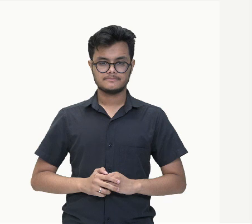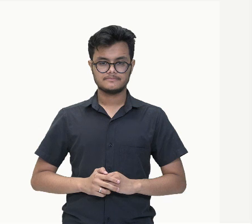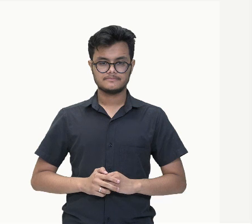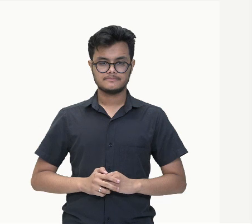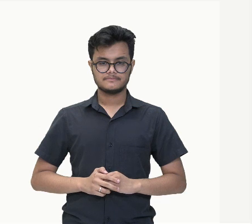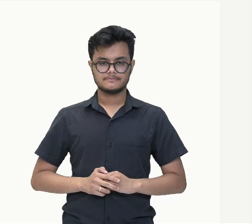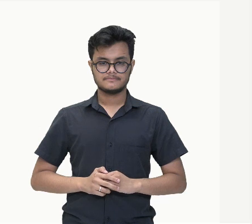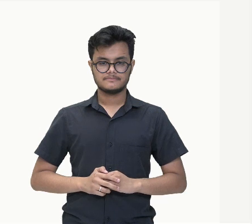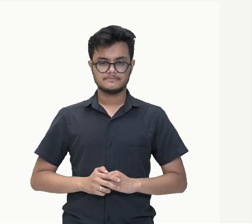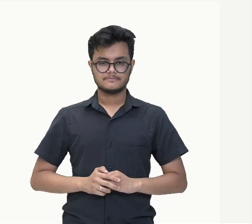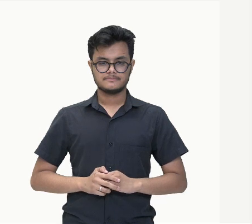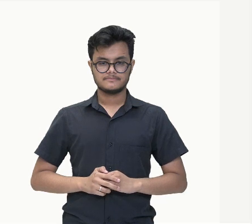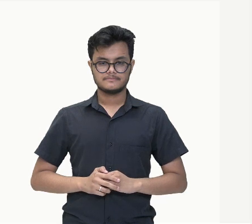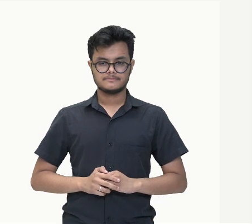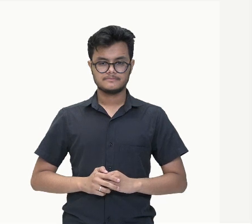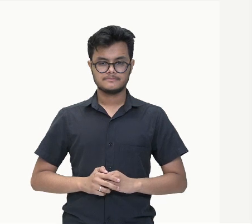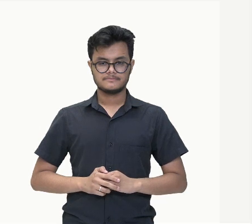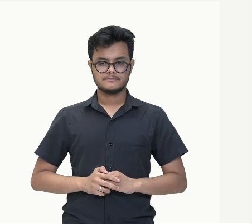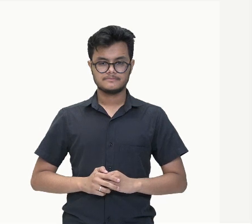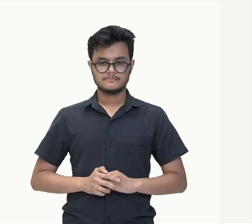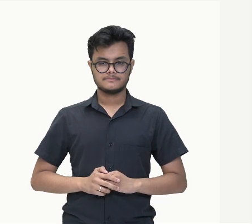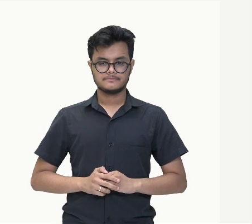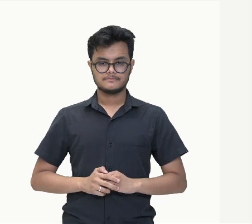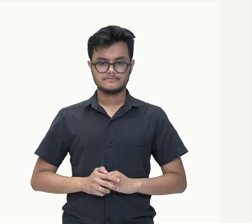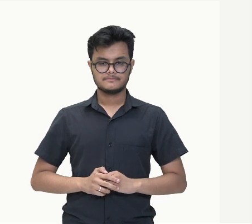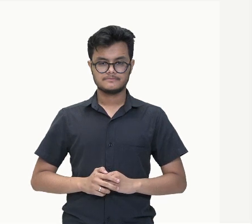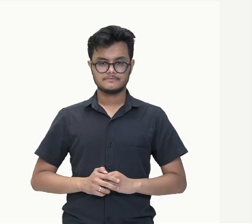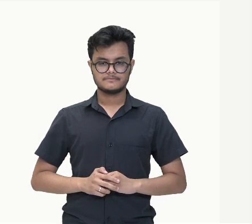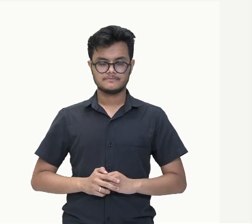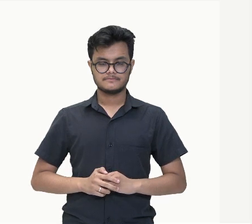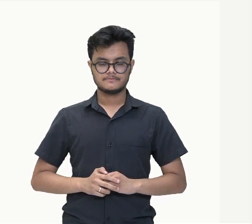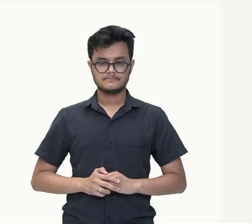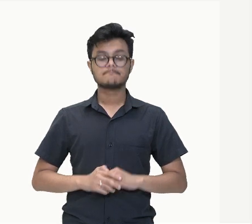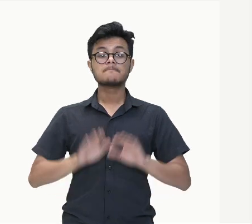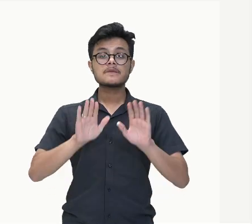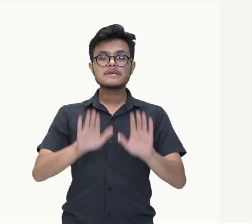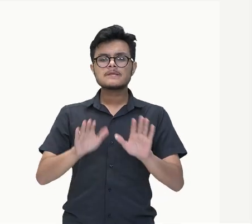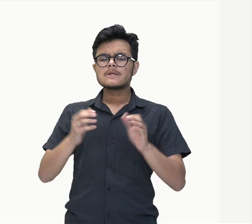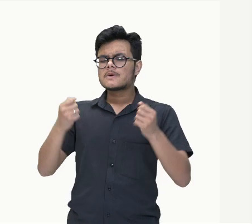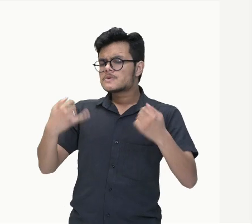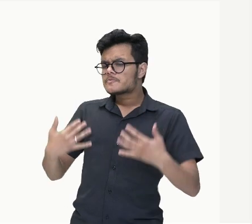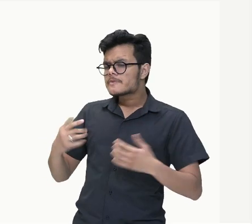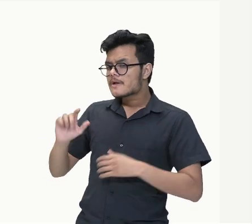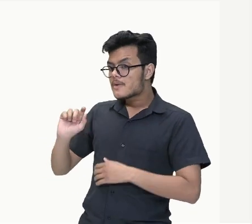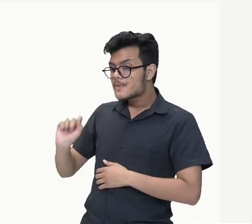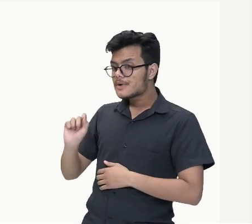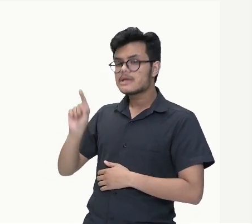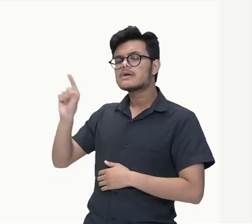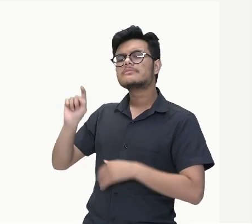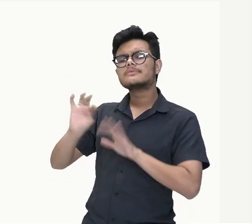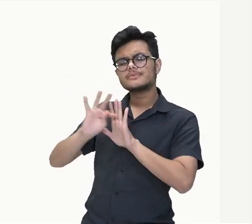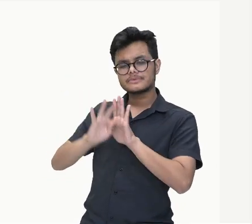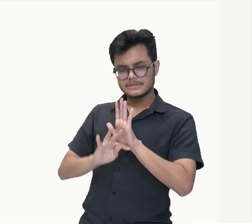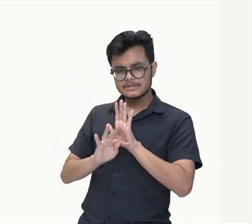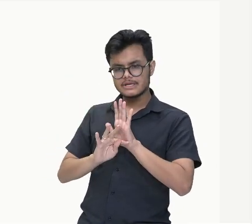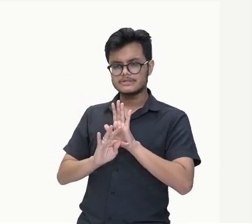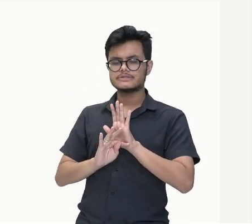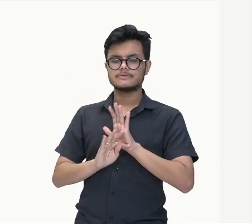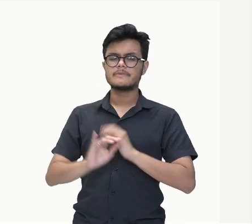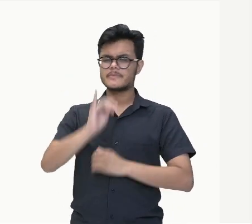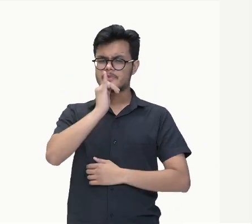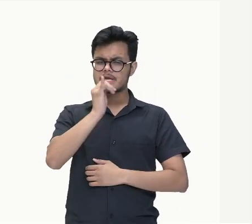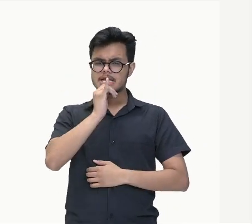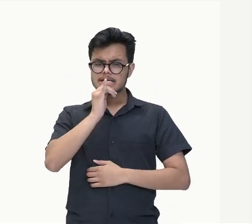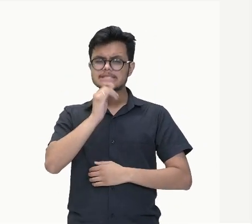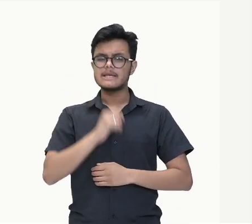segundo grau muda de sentido. O que ele está querendo dizer com isso? Lembra que eu dei o exemplo para vocês da bola, né? Então